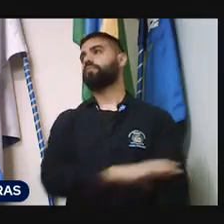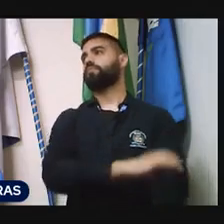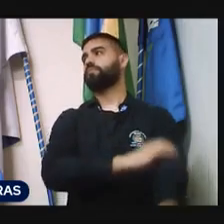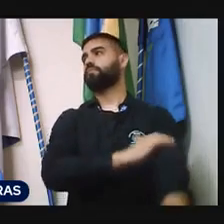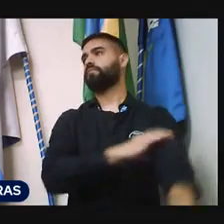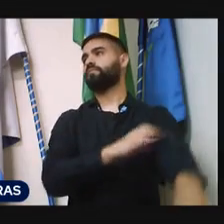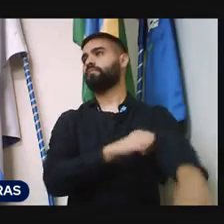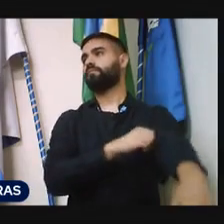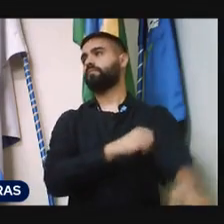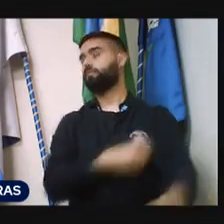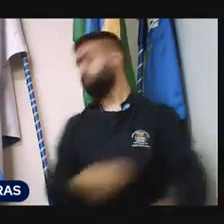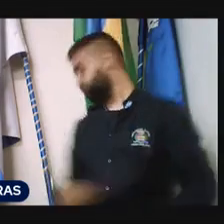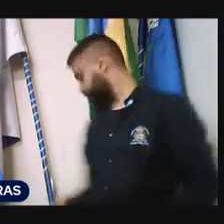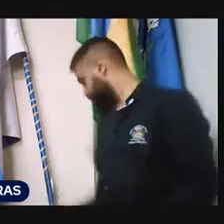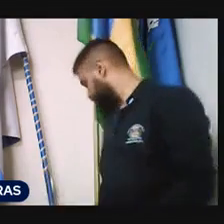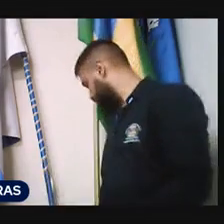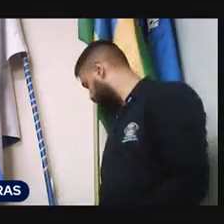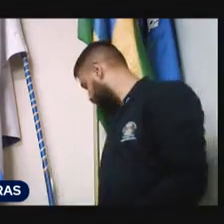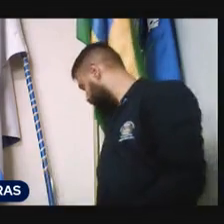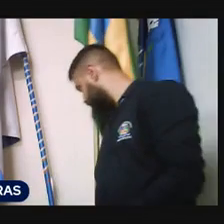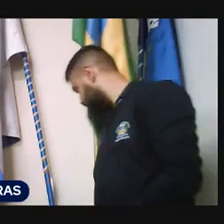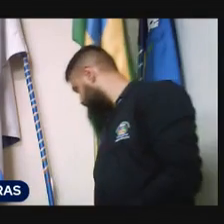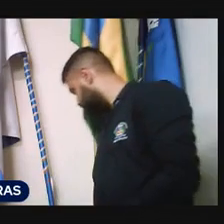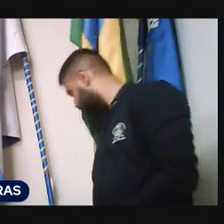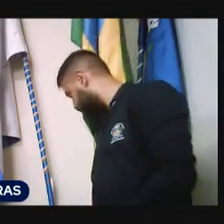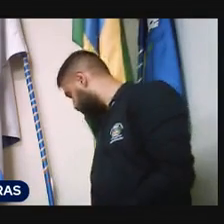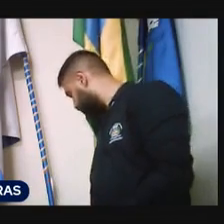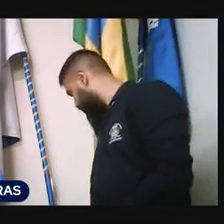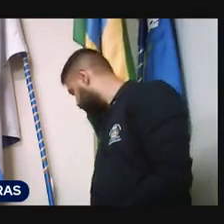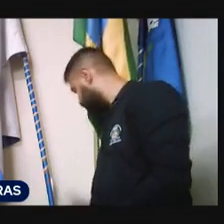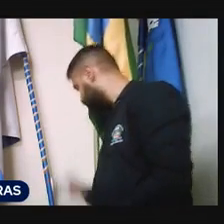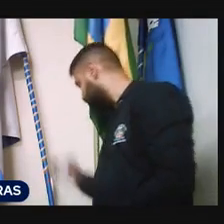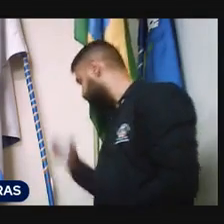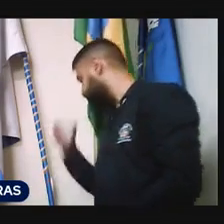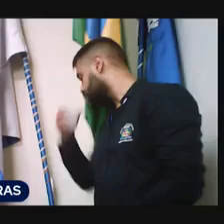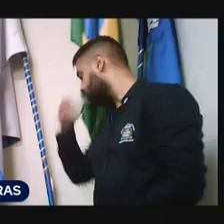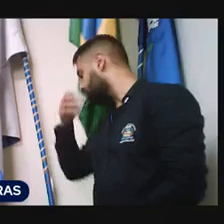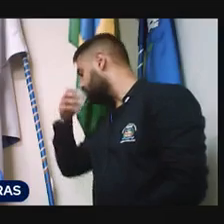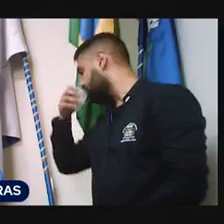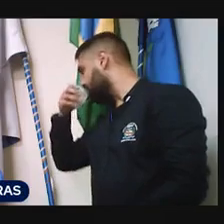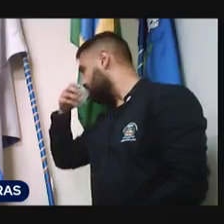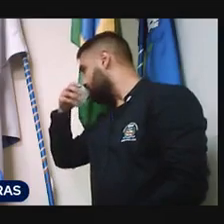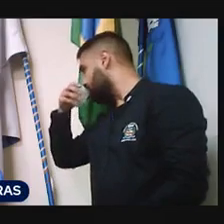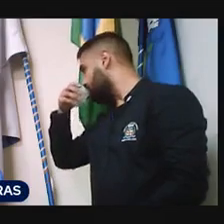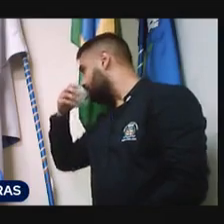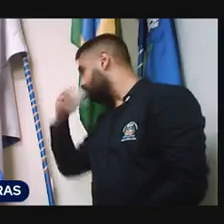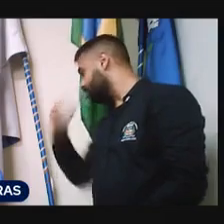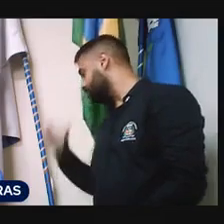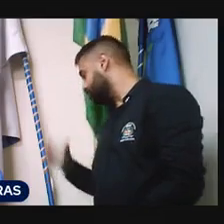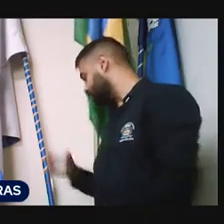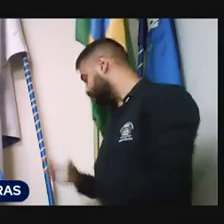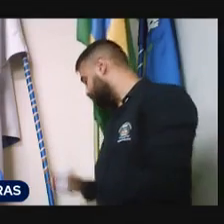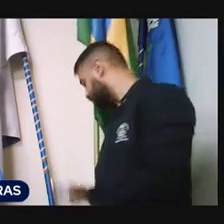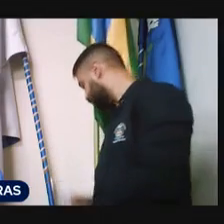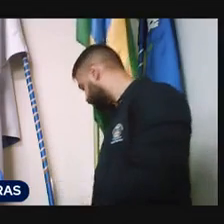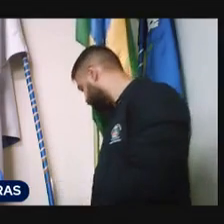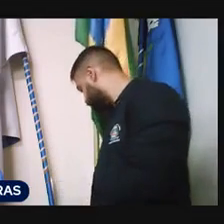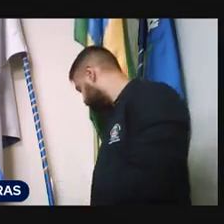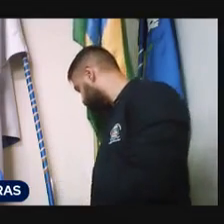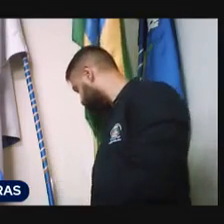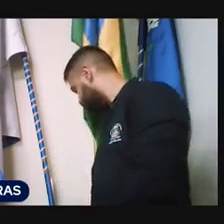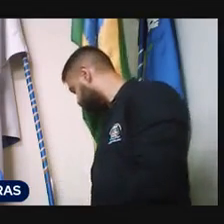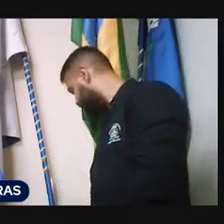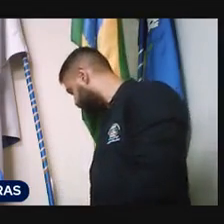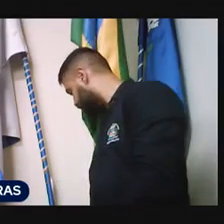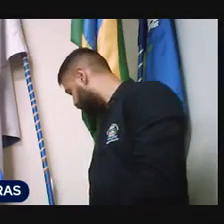o guardador solo Correia a noite presidente' boa noite meus pais se é